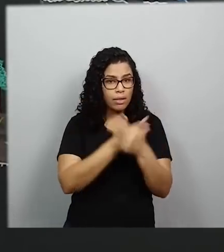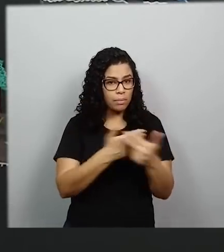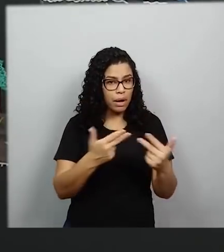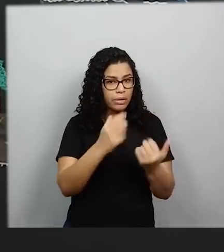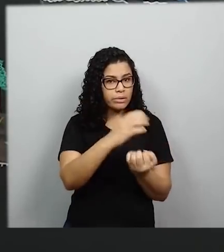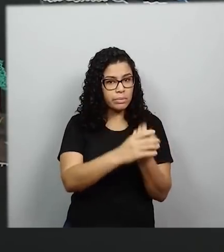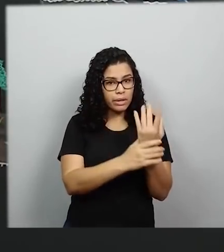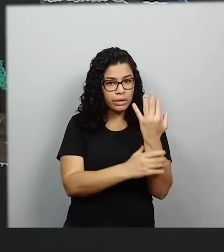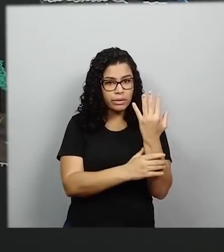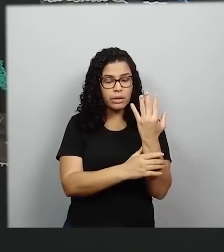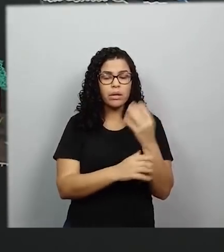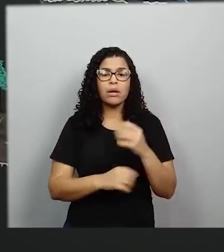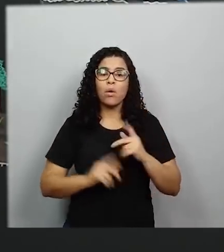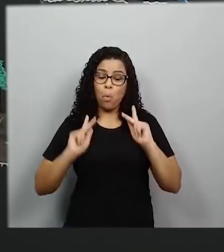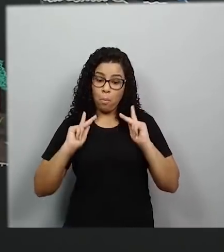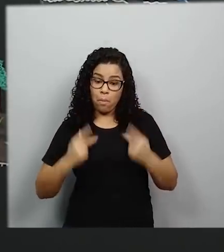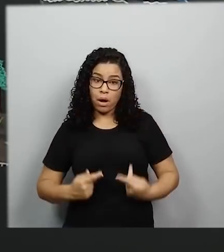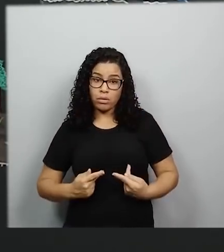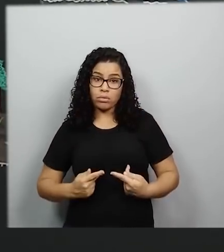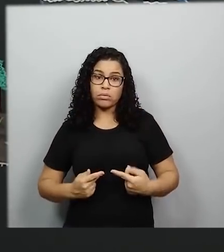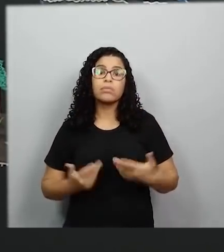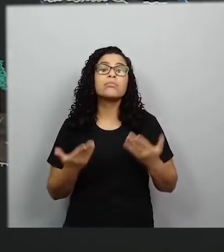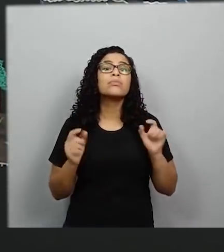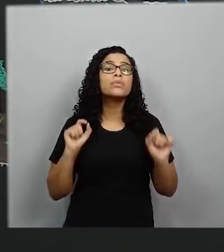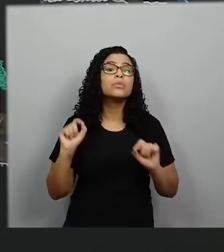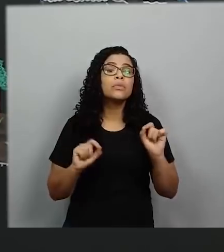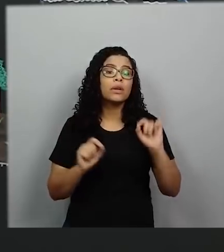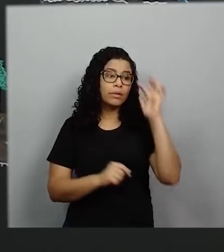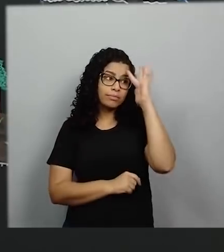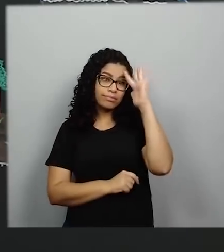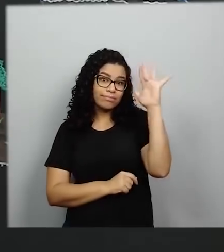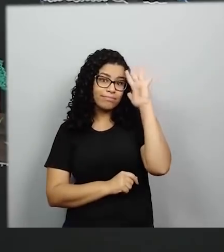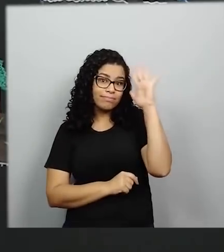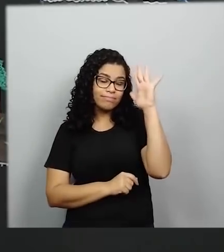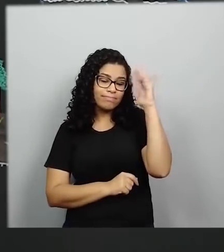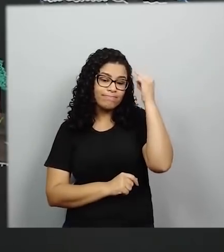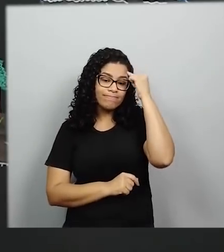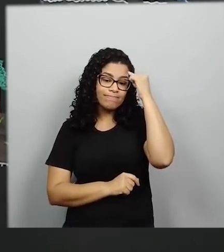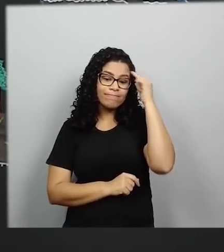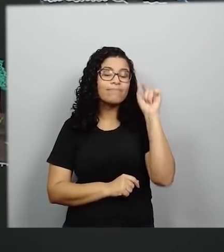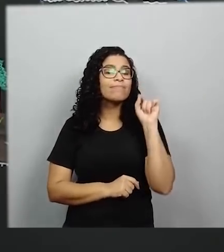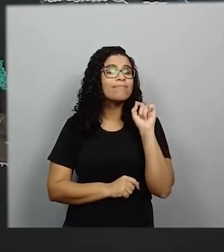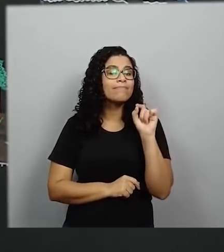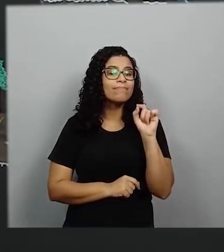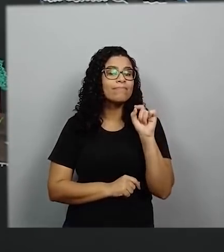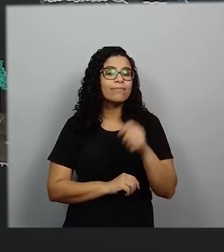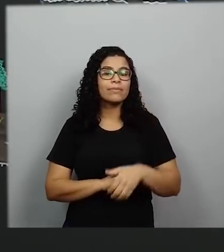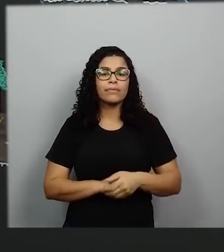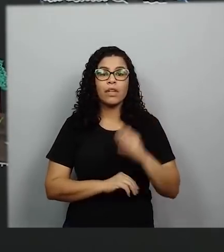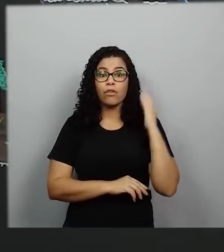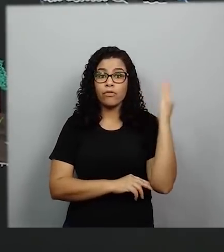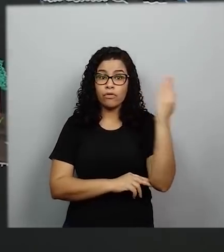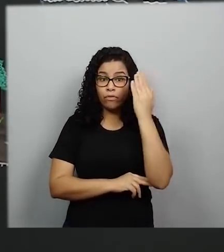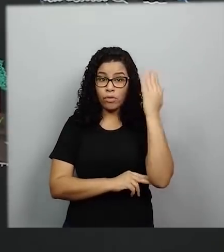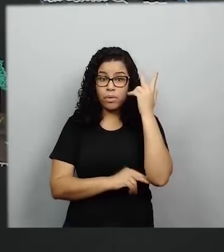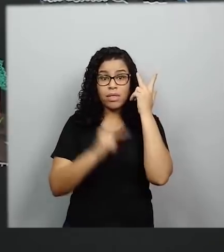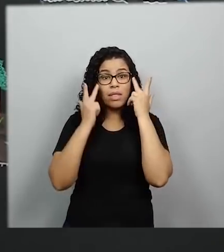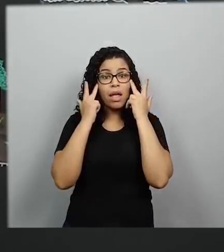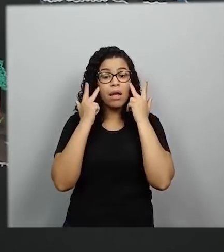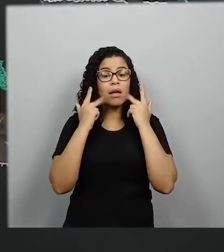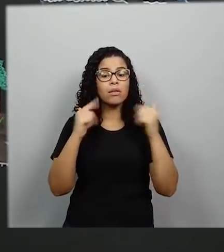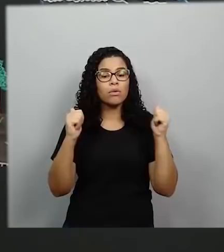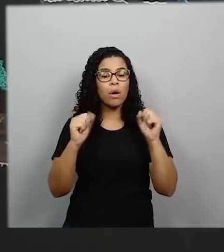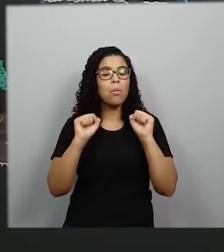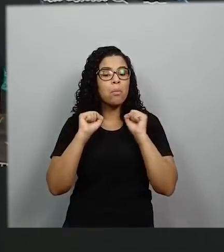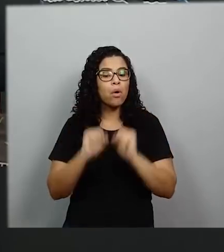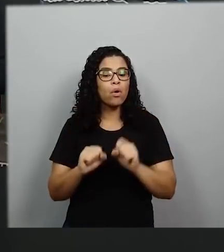das plantas, pegando na questão humana, a gente reflete também que fenômenos naturais podem levar,